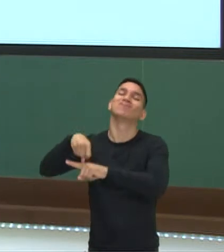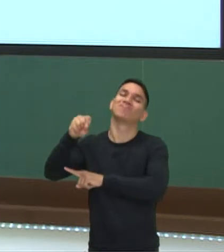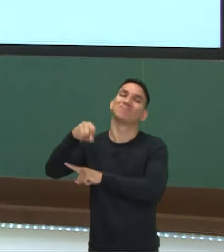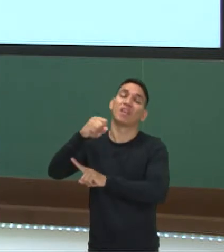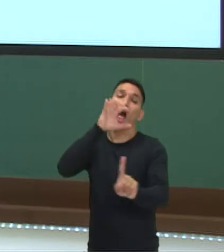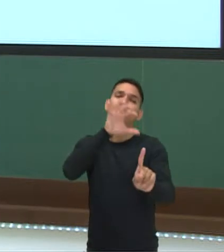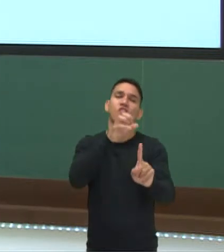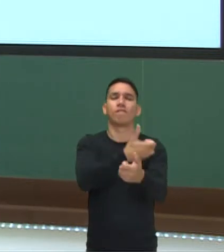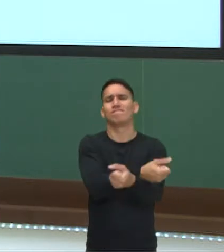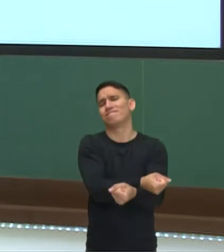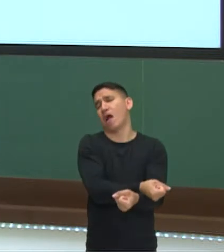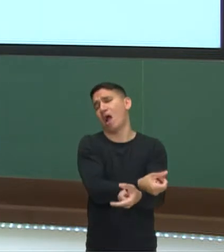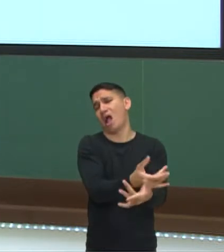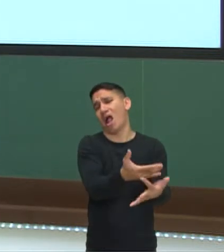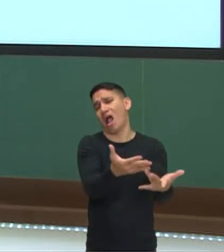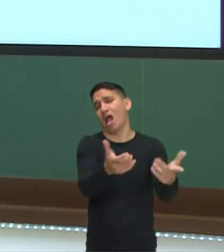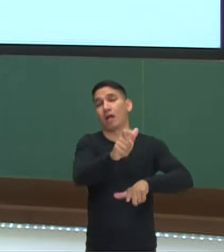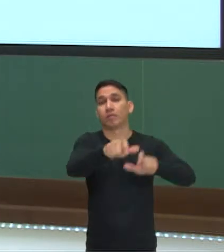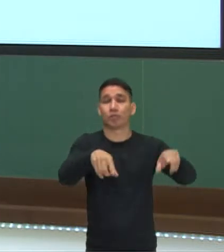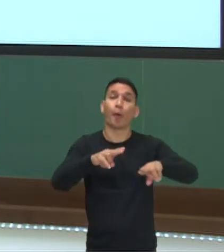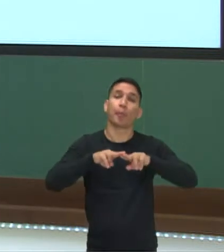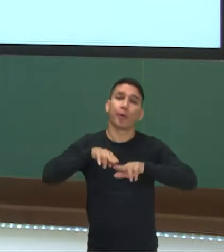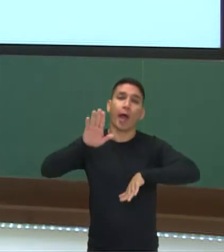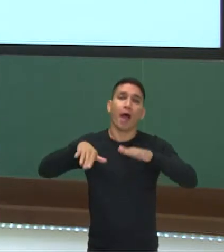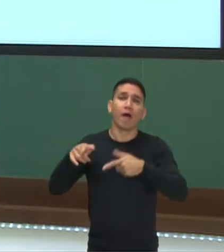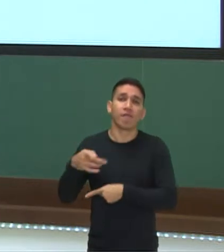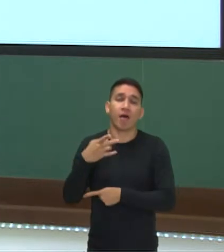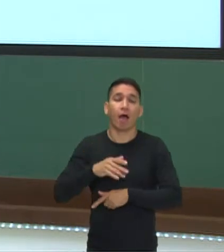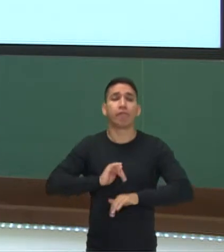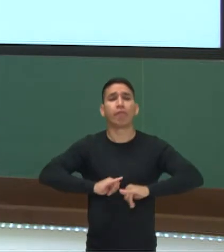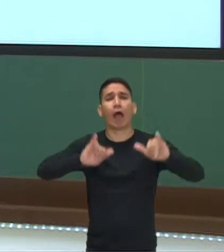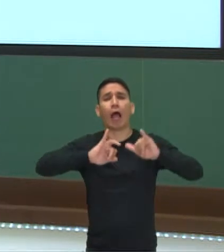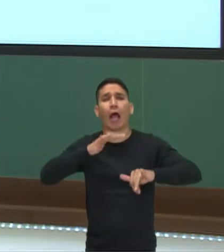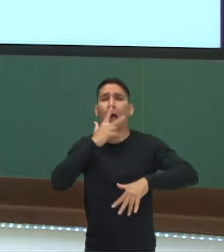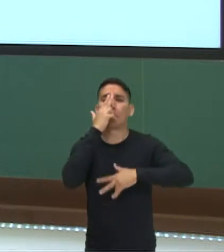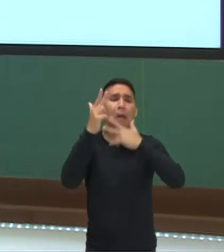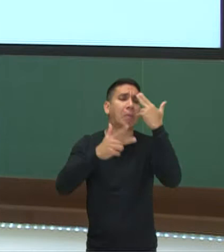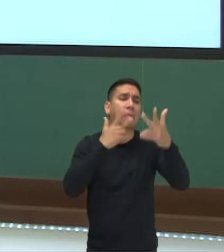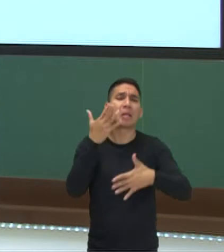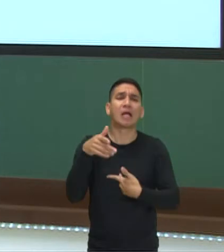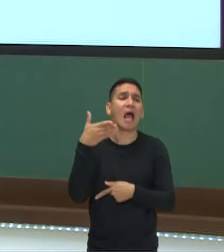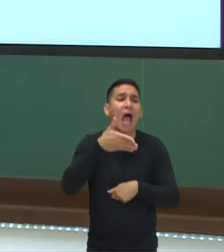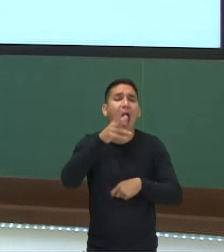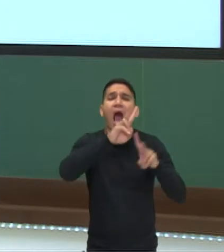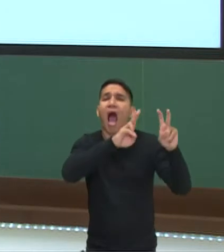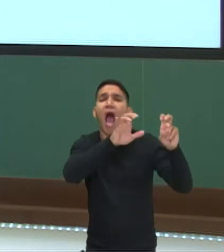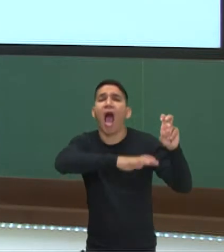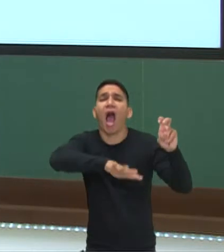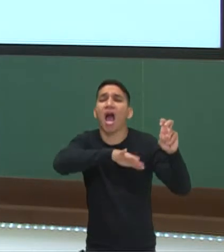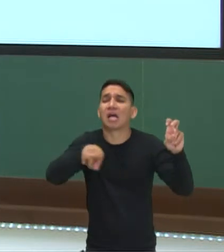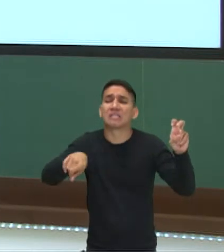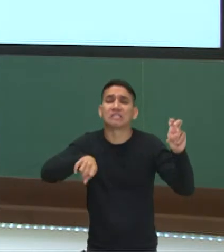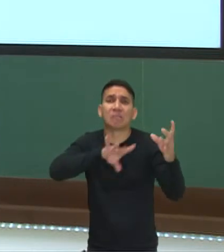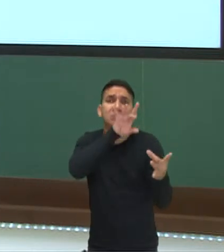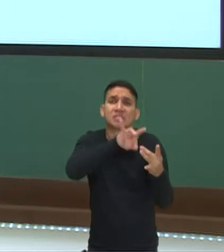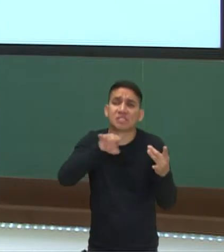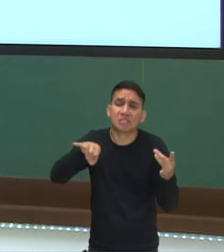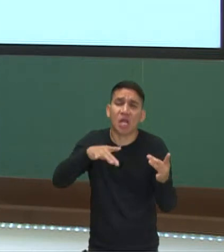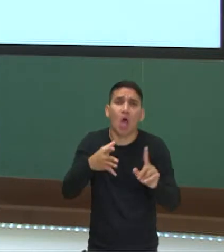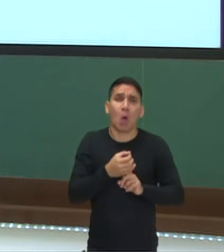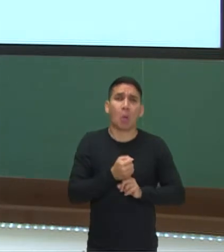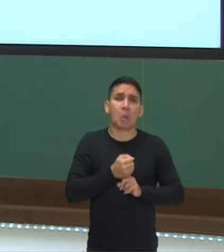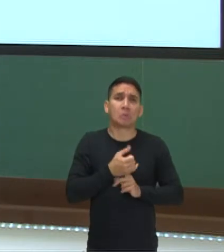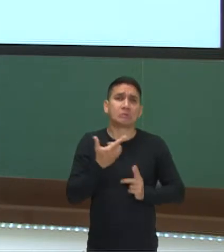né, muitas pessoas. Por isso que às vezes eles falam ali sobre alguns assuntos que eles não são especialistas, mas eles dão sua opinião,